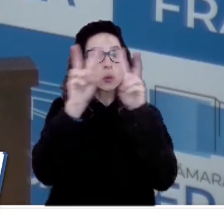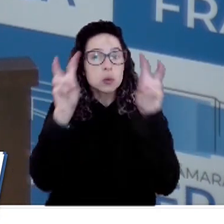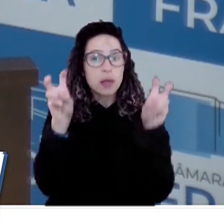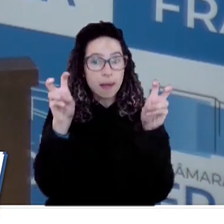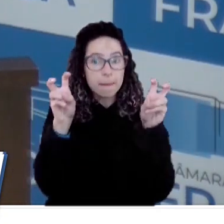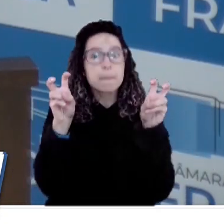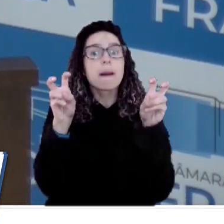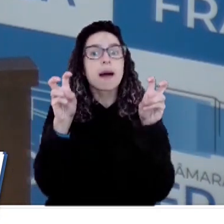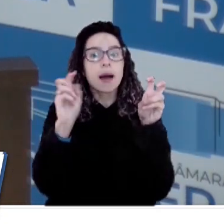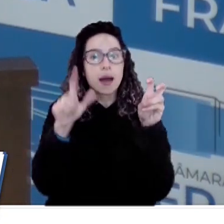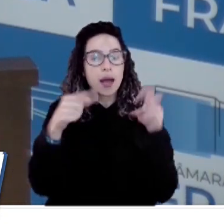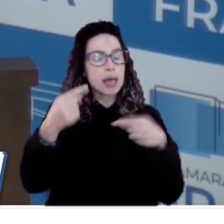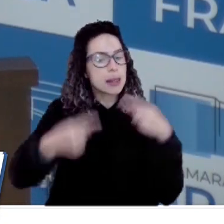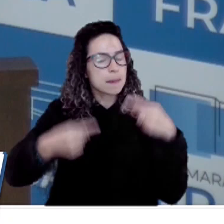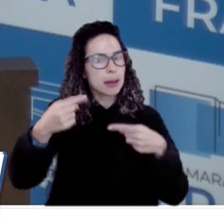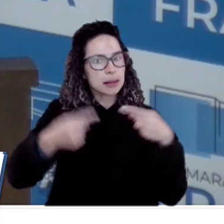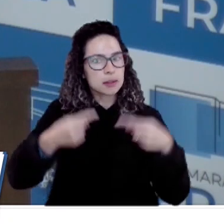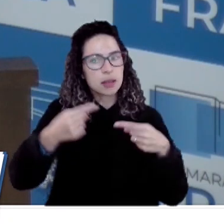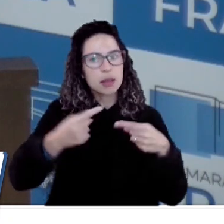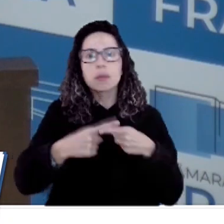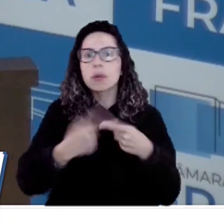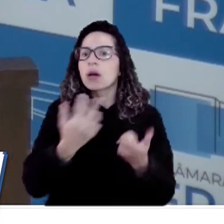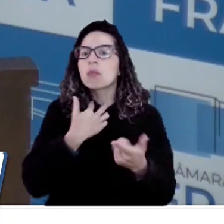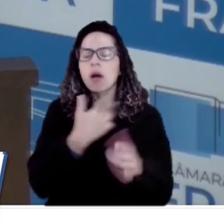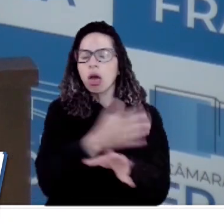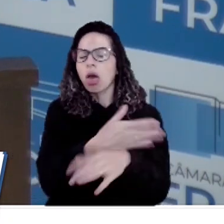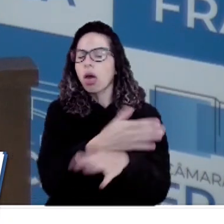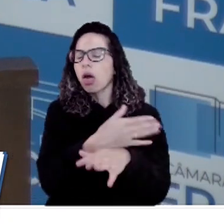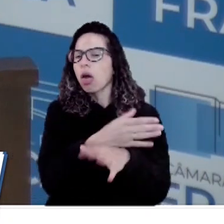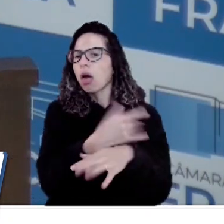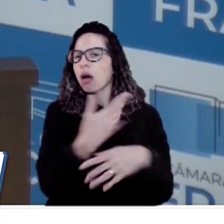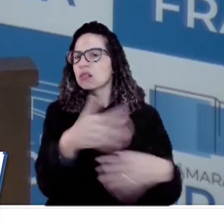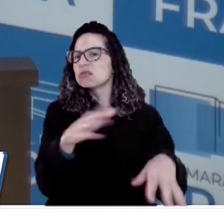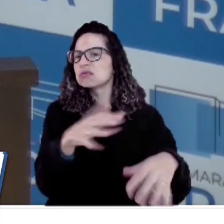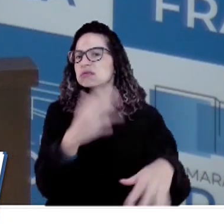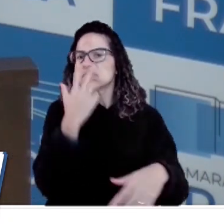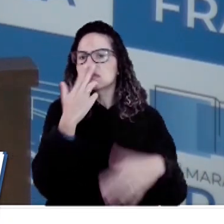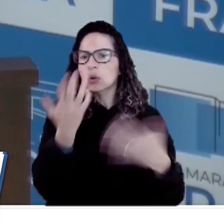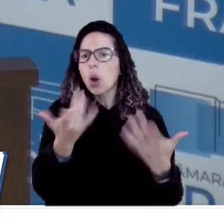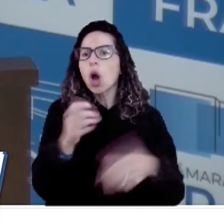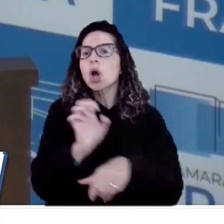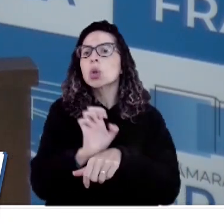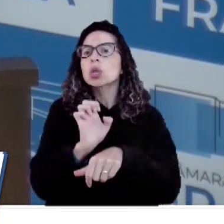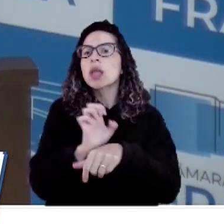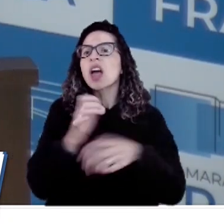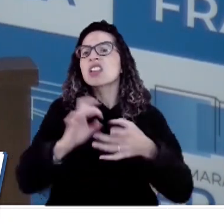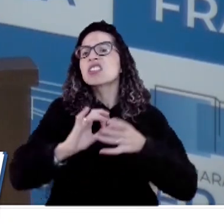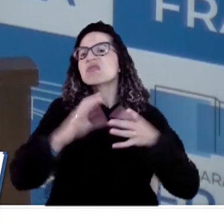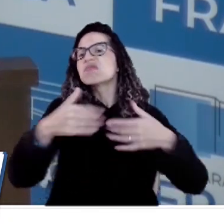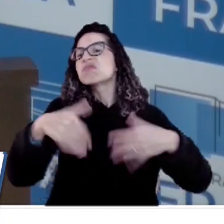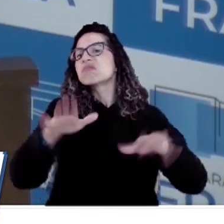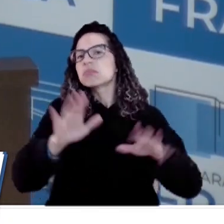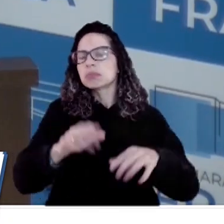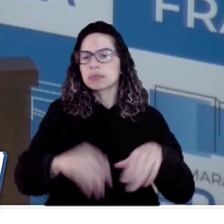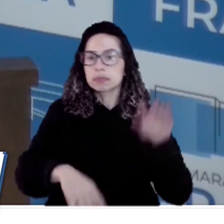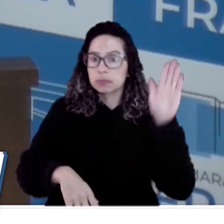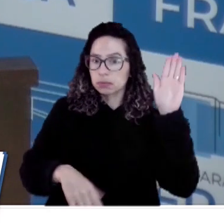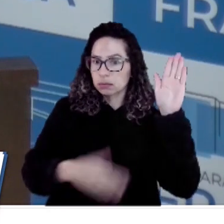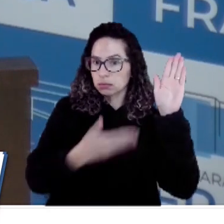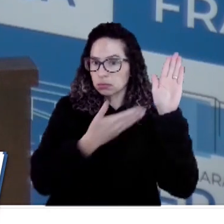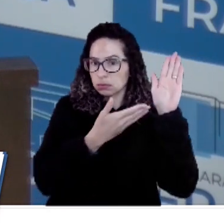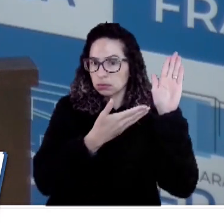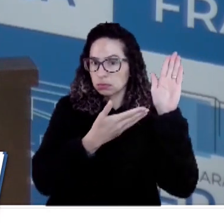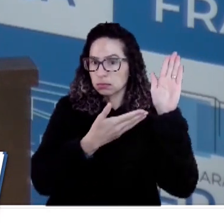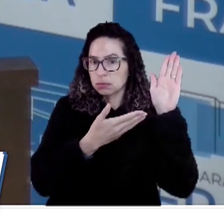em debate. Porque as coisas não podem acontecer da maneira que o Estado de São Paulo está lidando. Uma parte, Gilson. Já